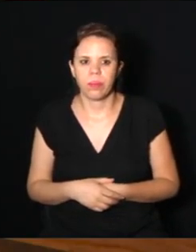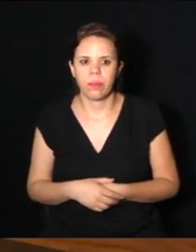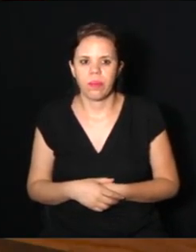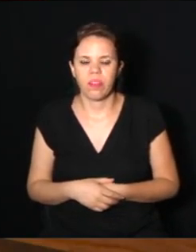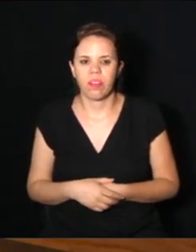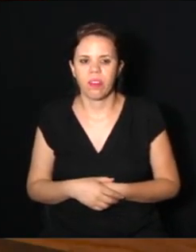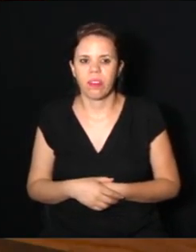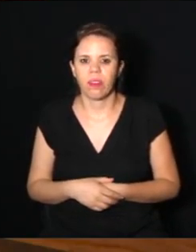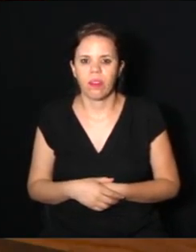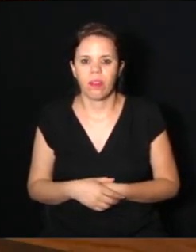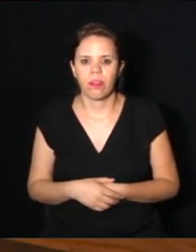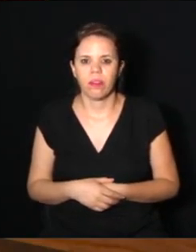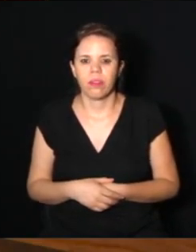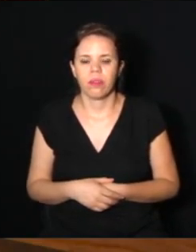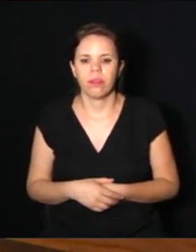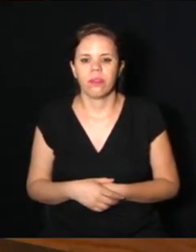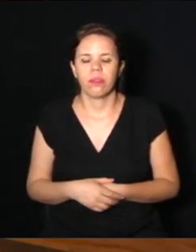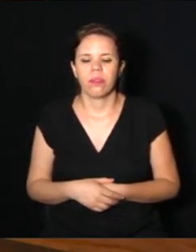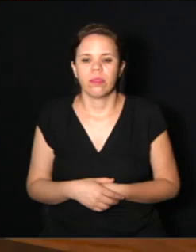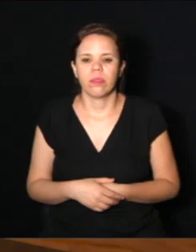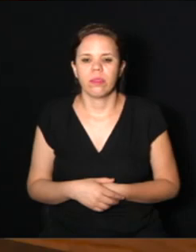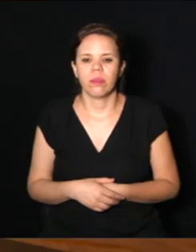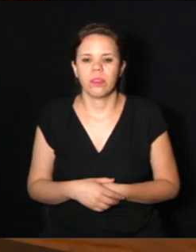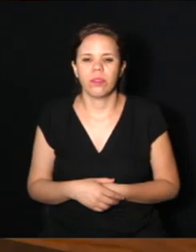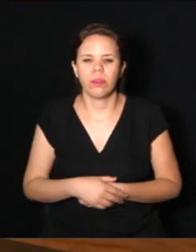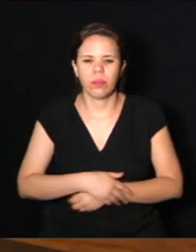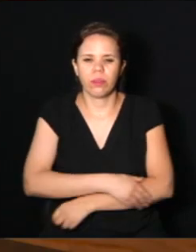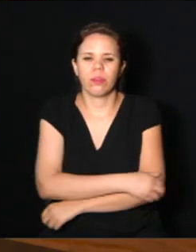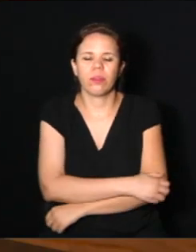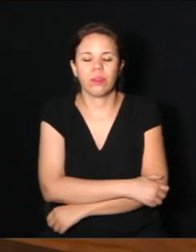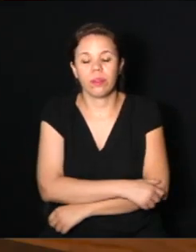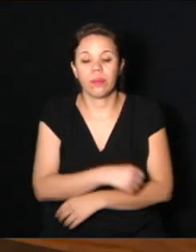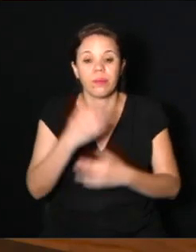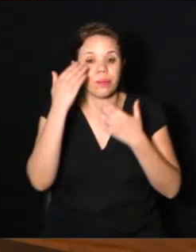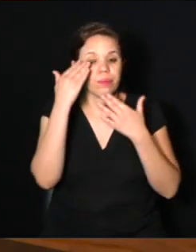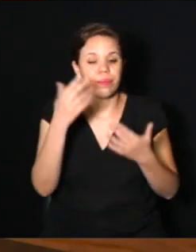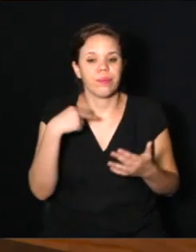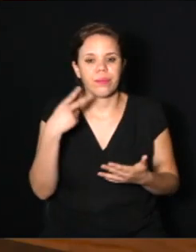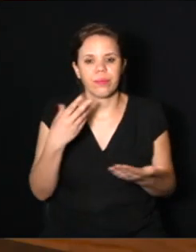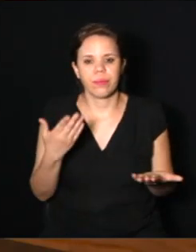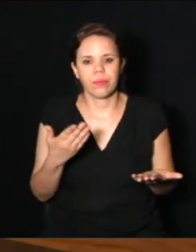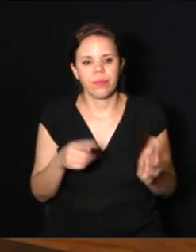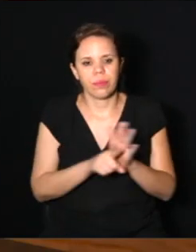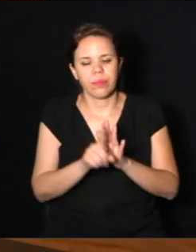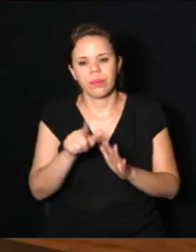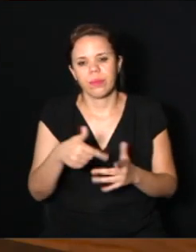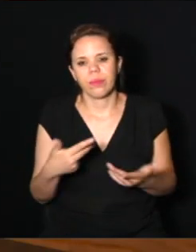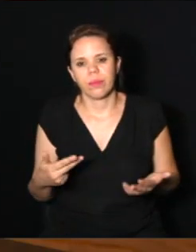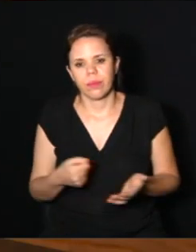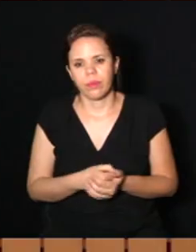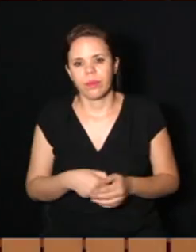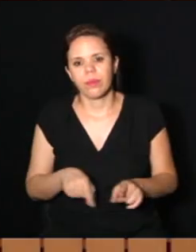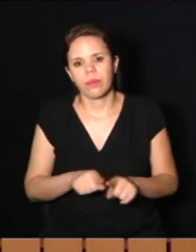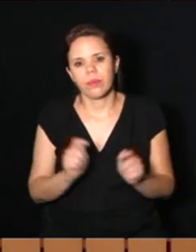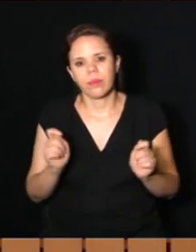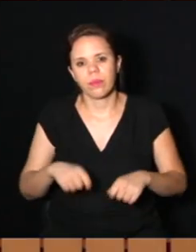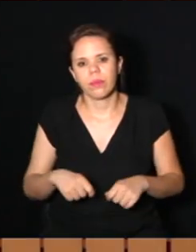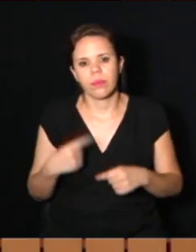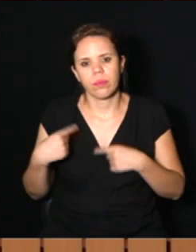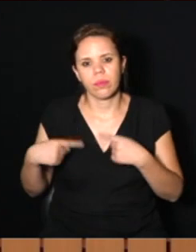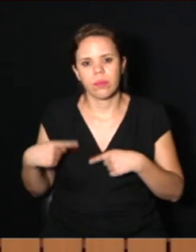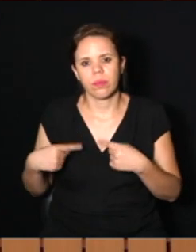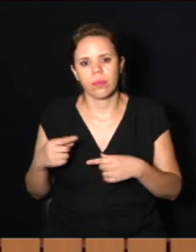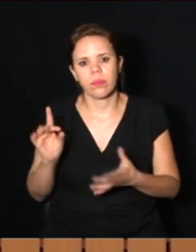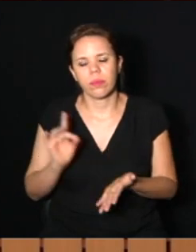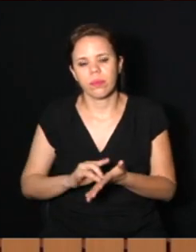responder? Tudo bem. Muito obrigado, em primeiro lugar, ao vereador por colocar as questões e a possibilidade para o debate, porque, de